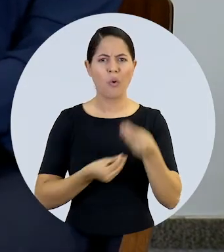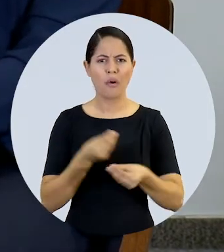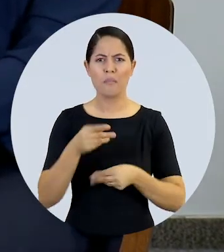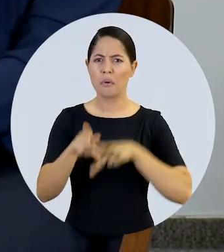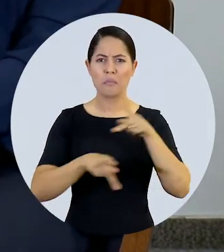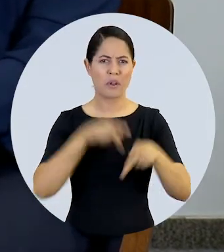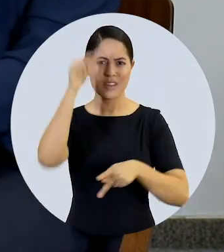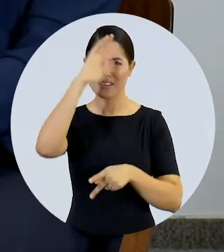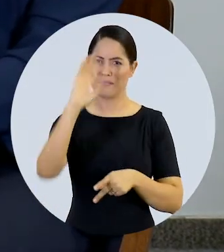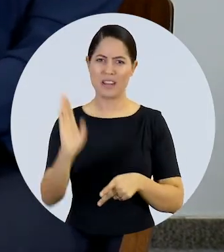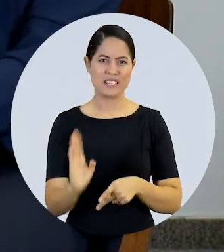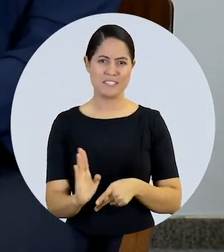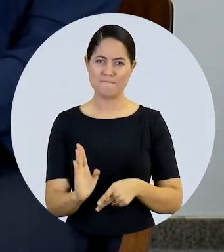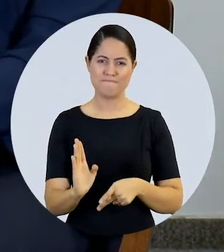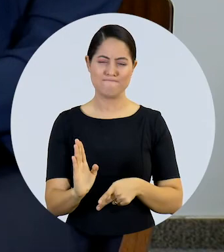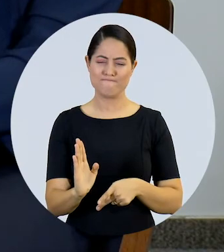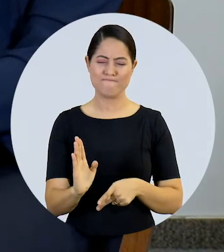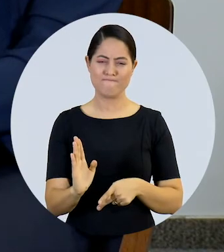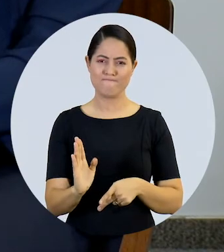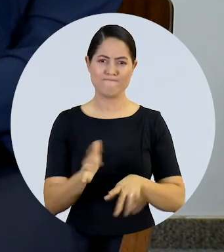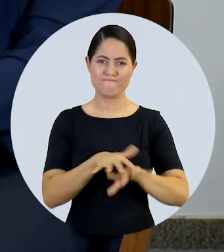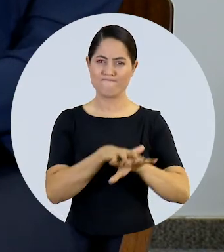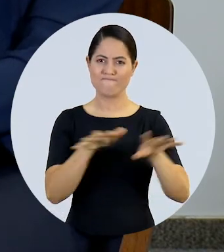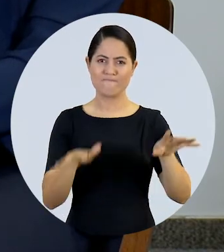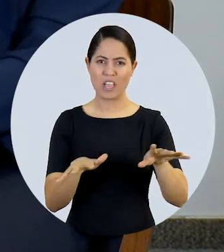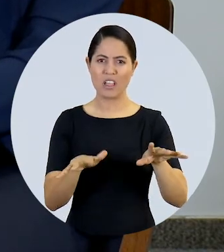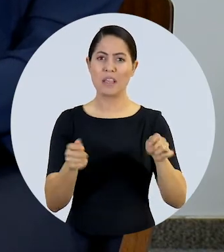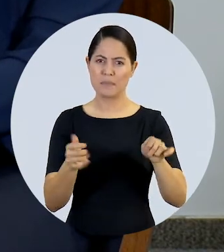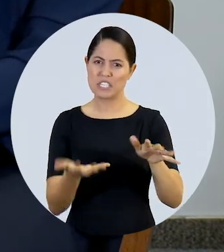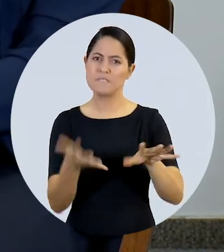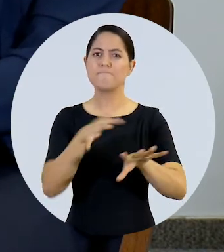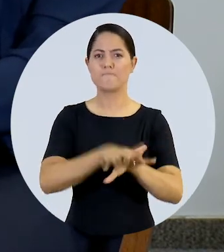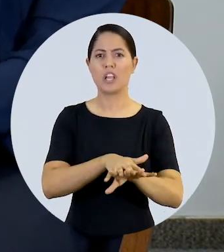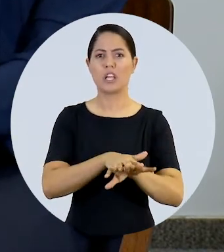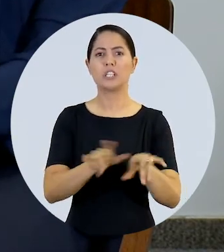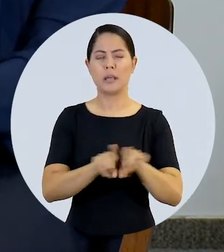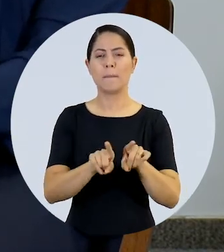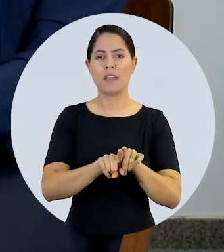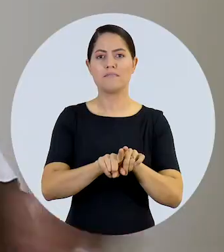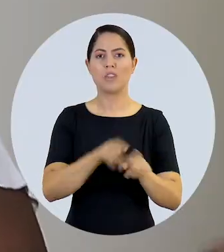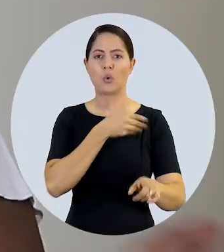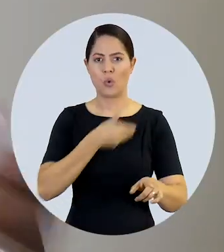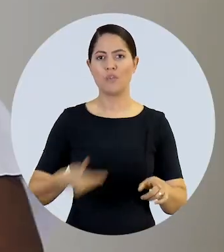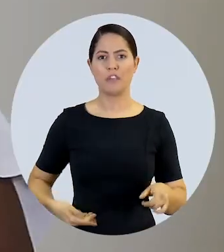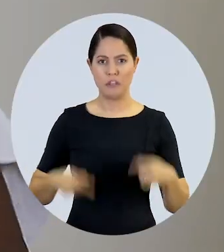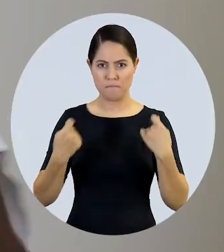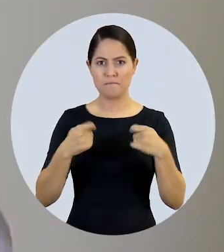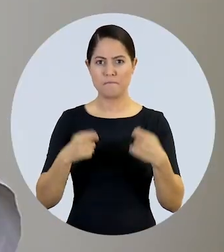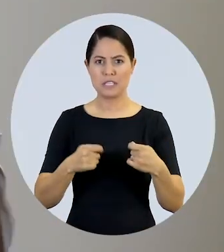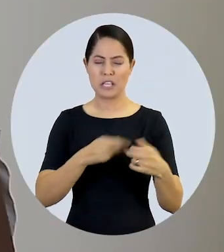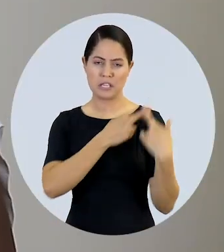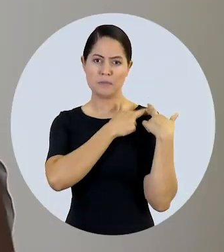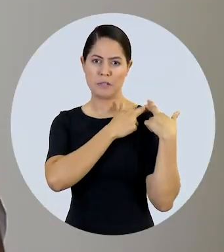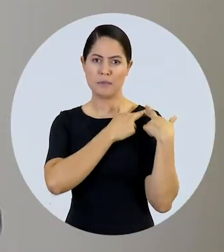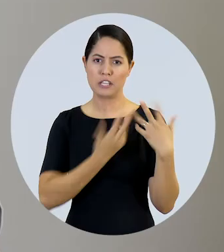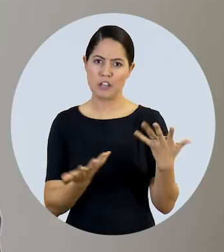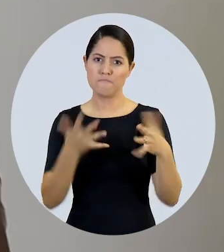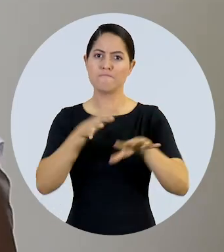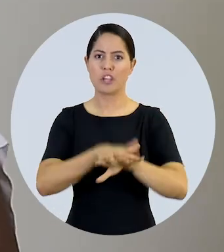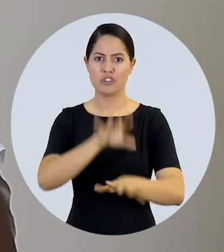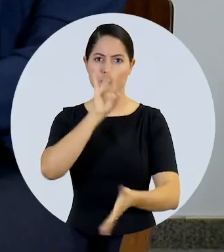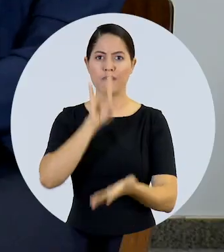responsabilidade do Estado nos excluir, é responsabilidade do Estado nos incluir. Então, essa é a questão central que está posta e que responde a sua